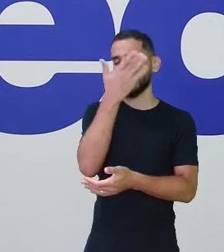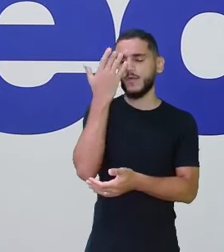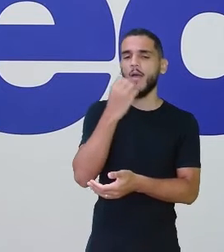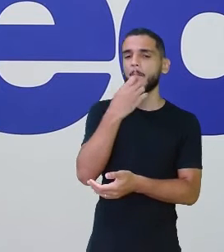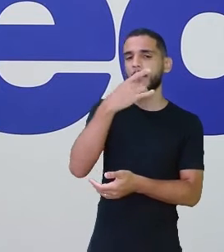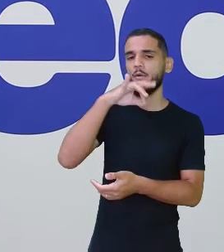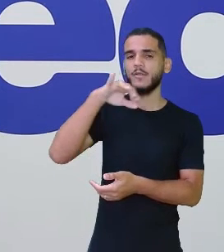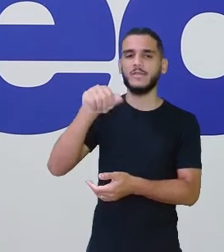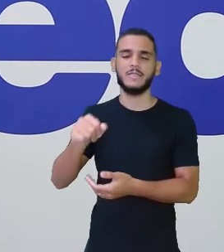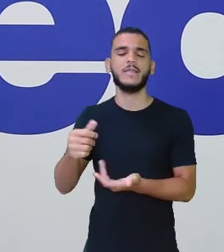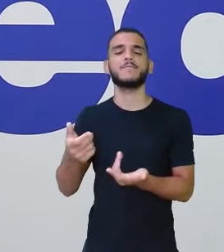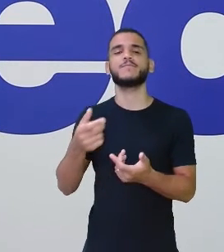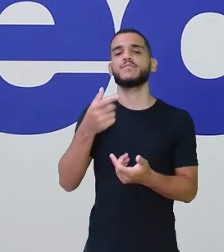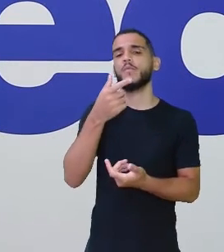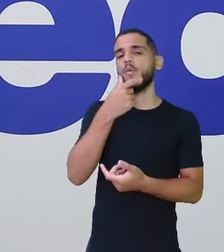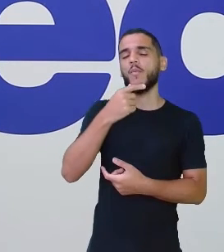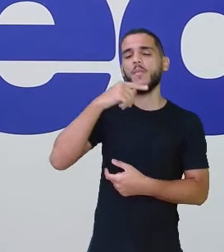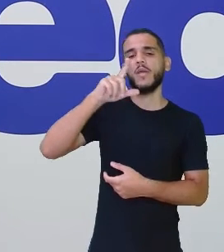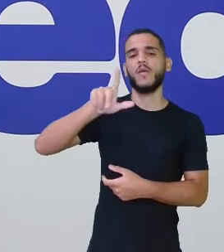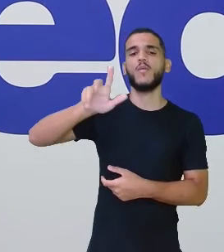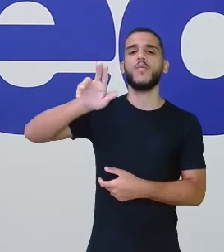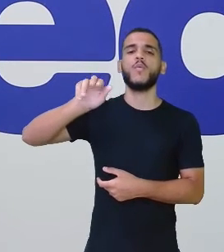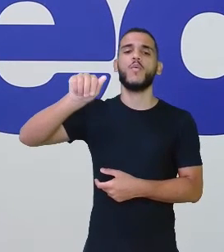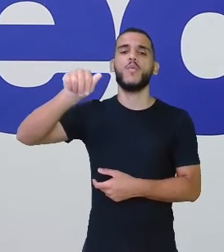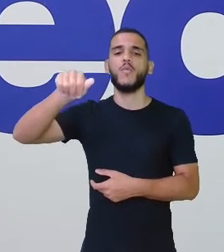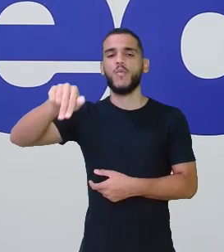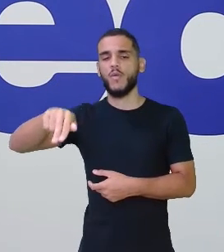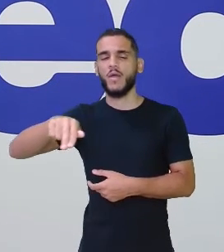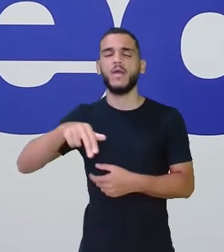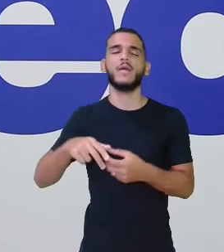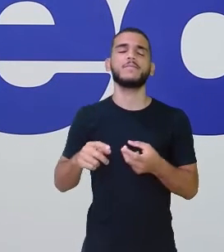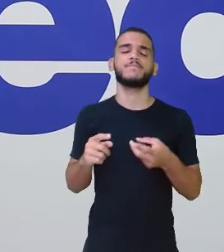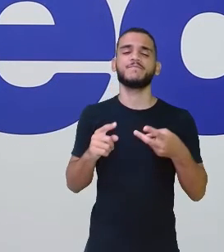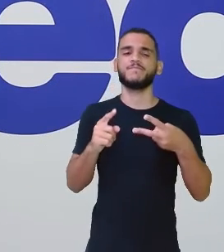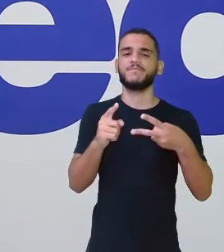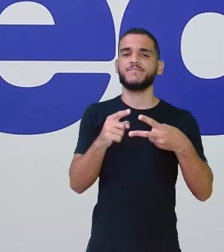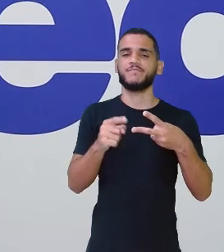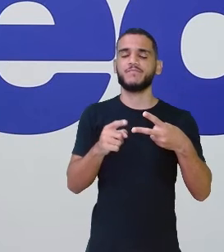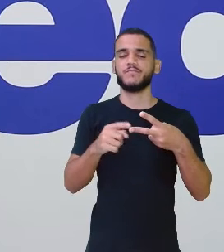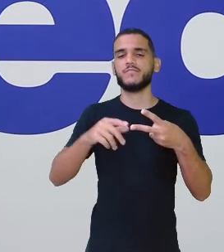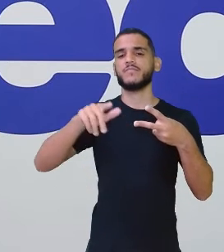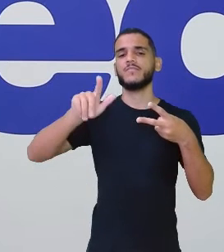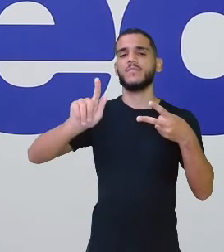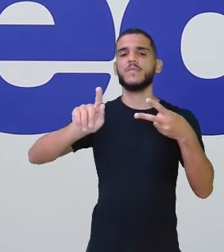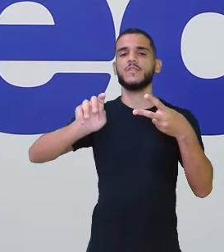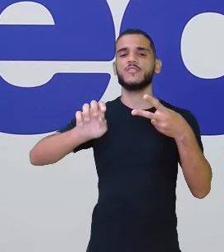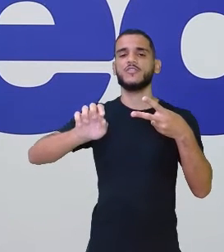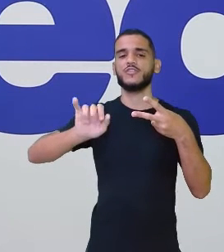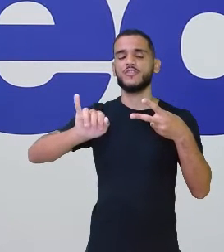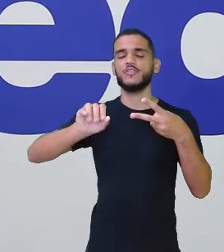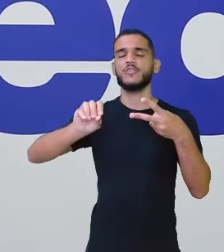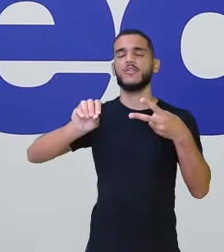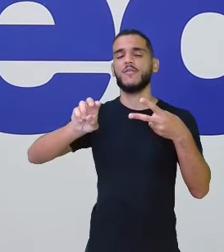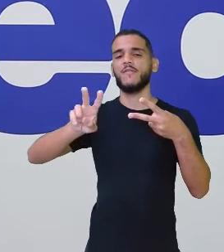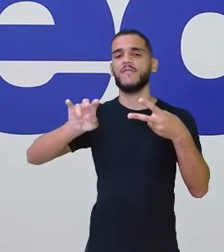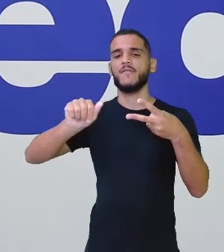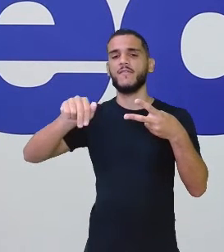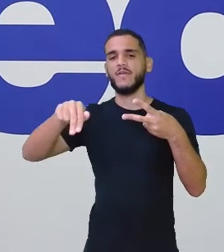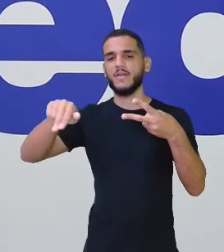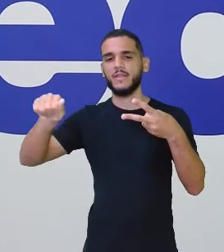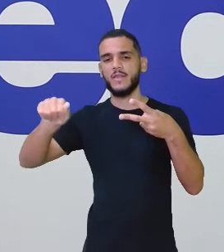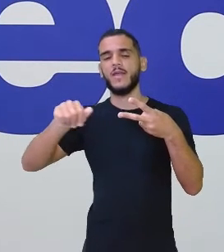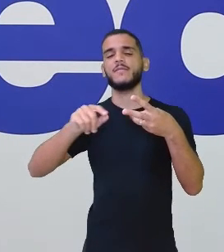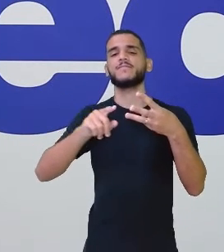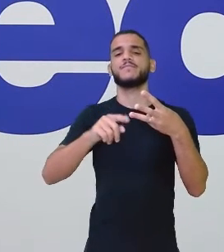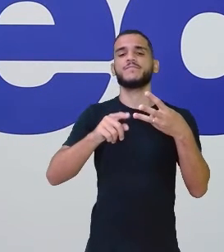gente. Luan tá por aqui com a gente. Olha que Luan Demétrio. maravilhoso. A Giovana também tá por aqui. Rita, o Pablo